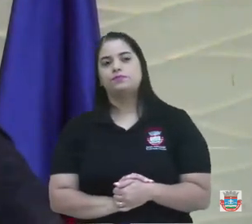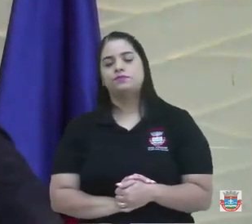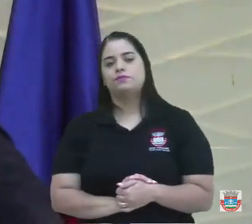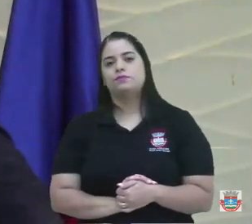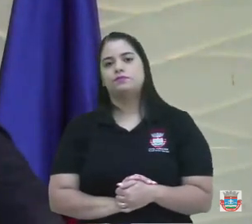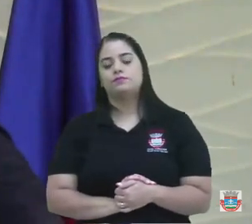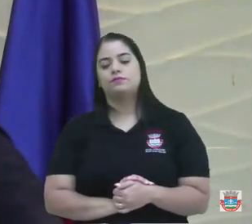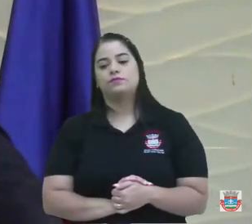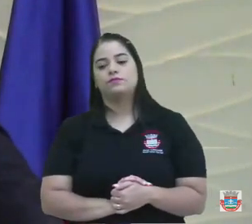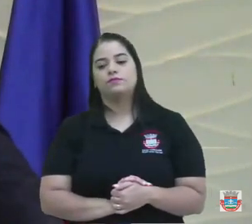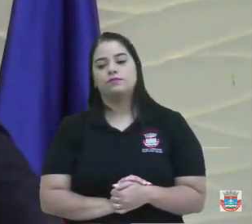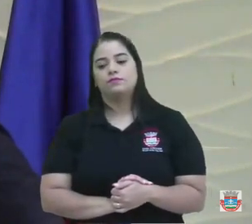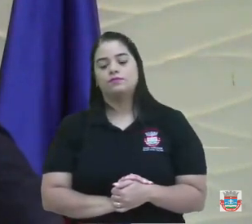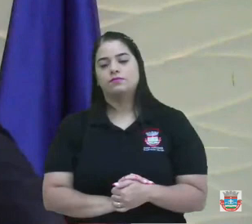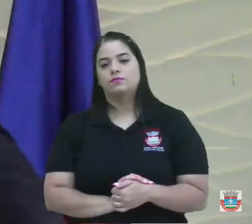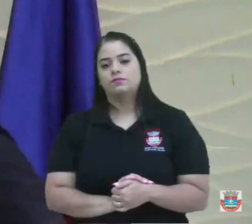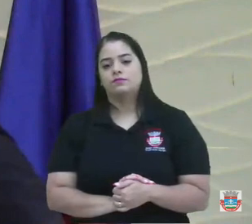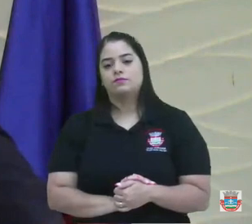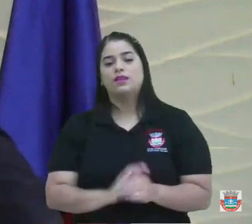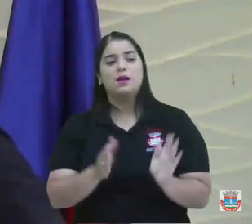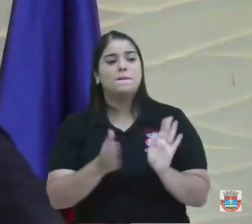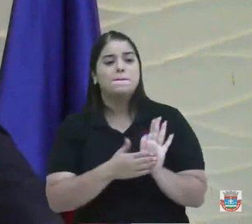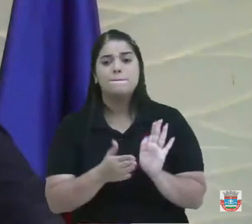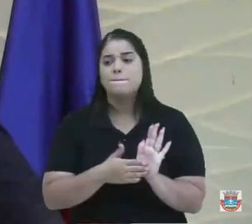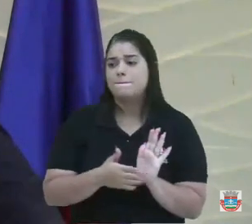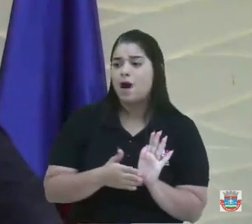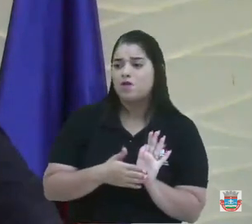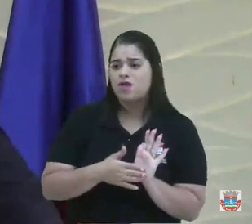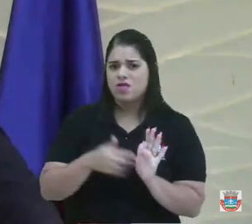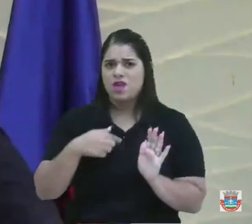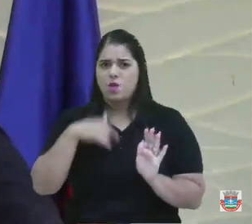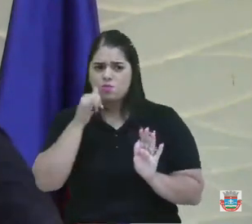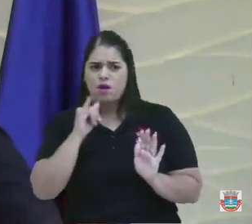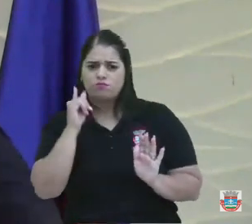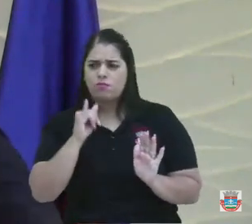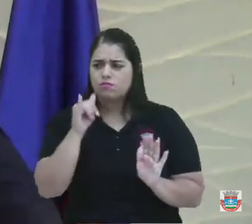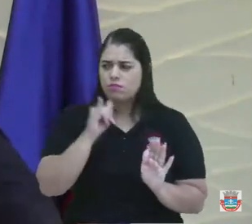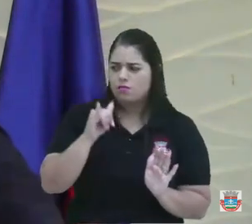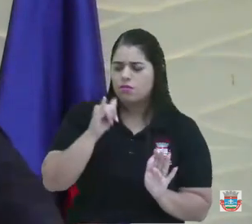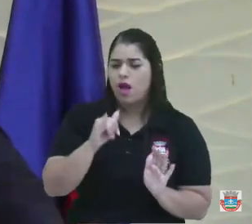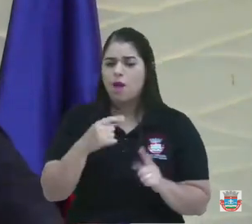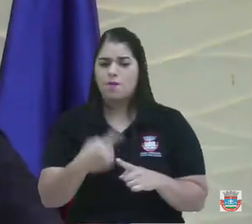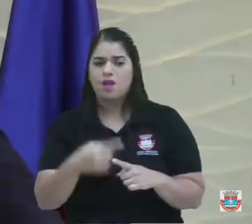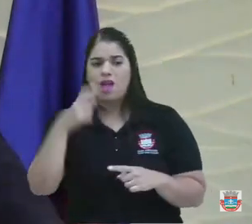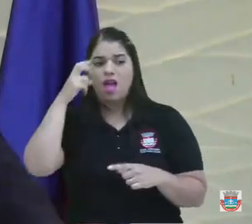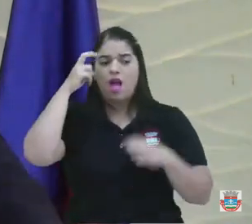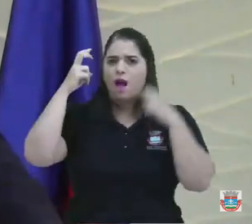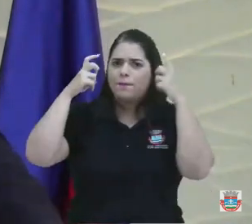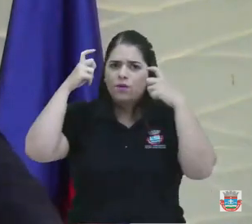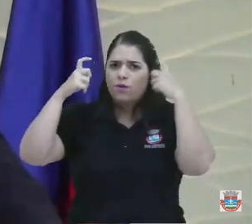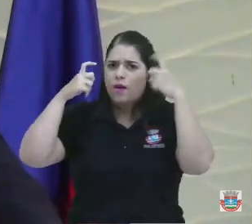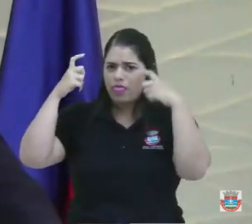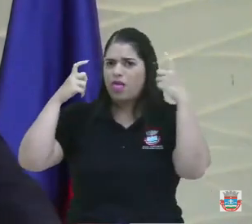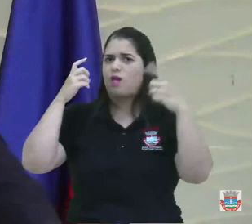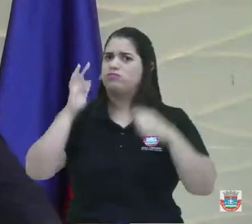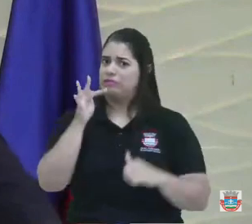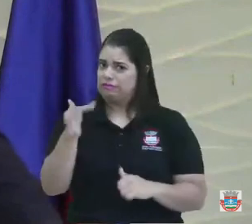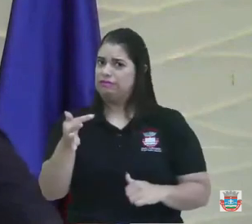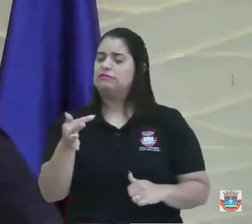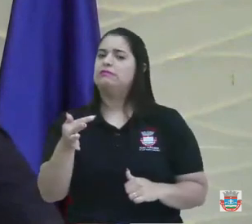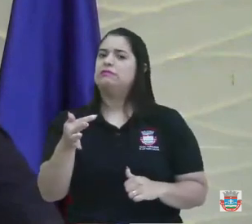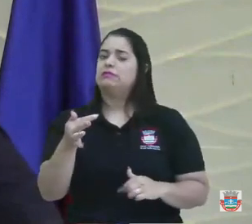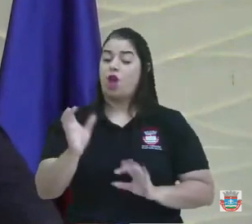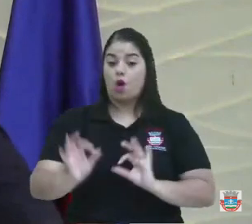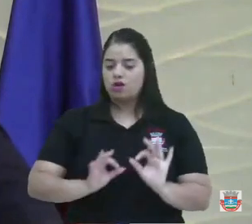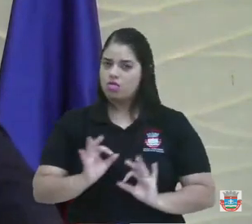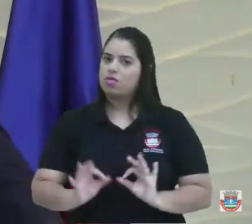criminalidade e da violência. Então, são pautas que eu estou anunciando de agora, porque é a preocupação de agora para o futuro. É planejarmos